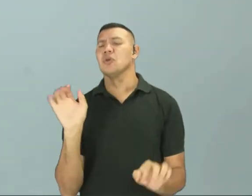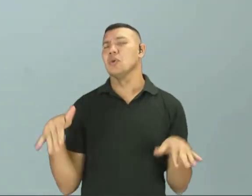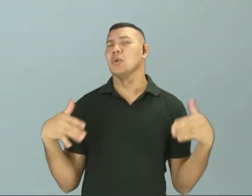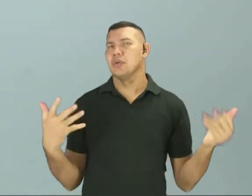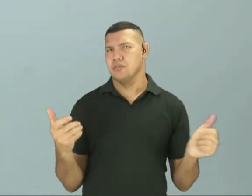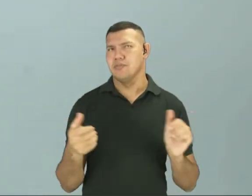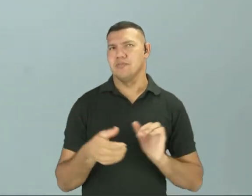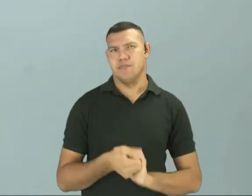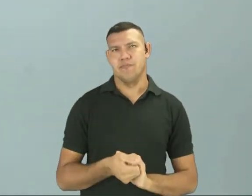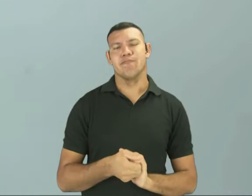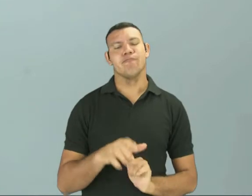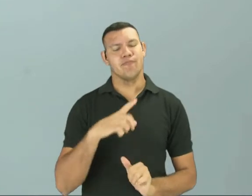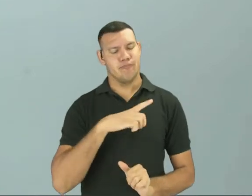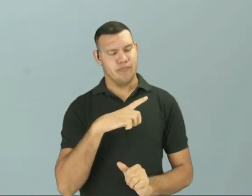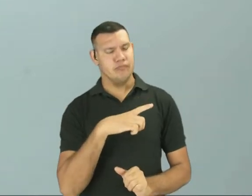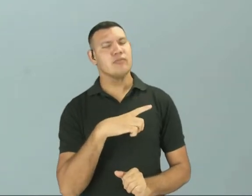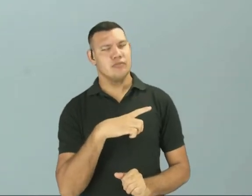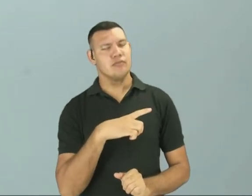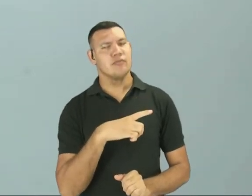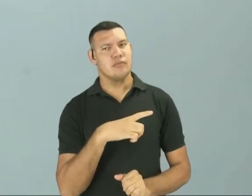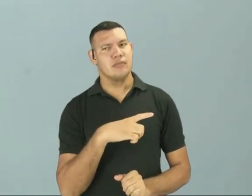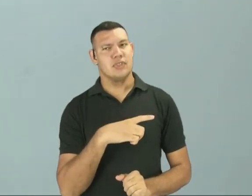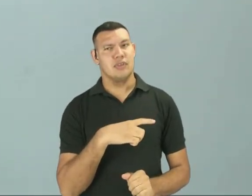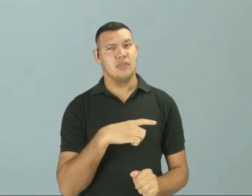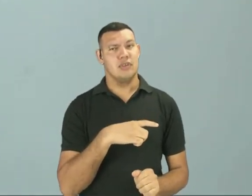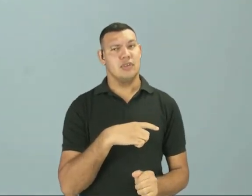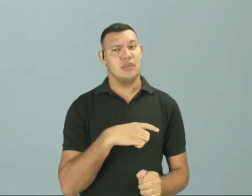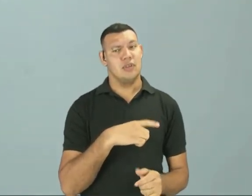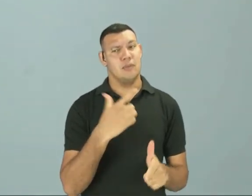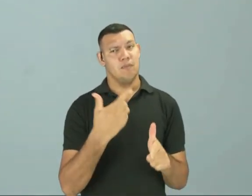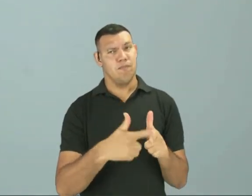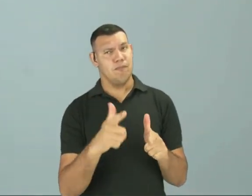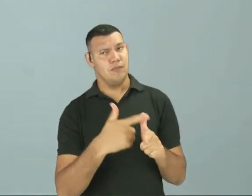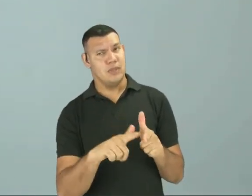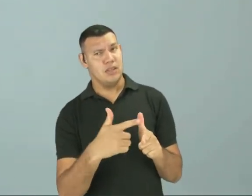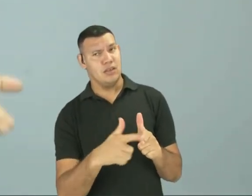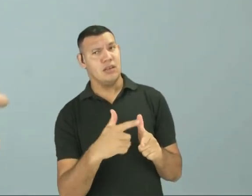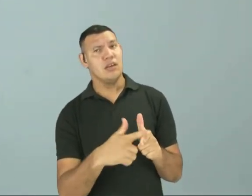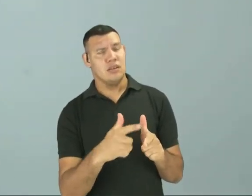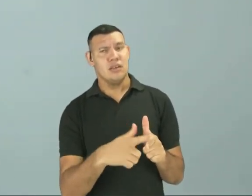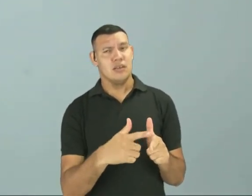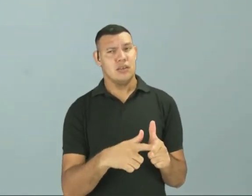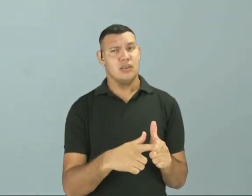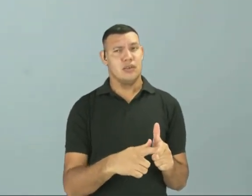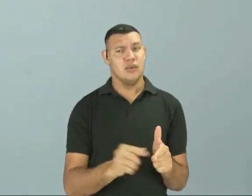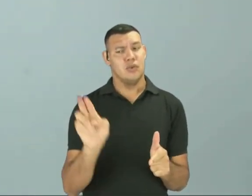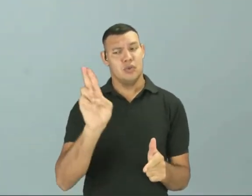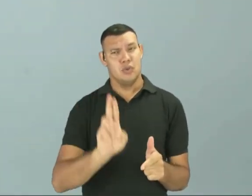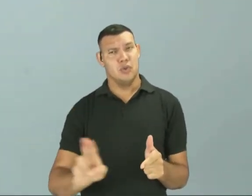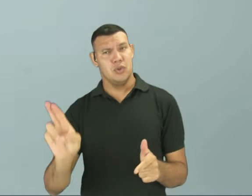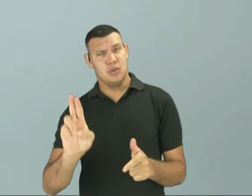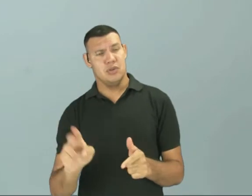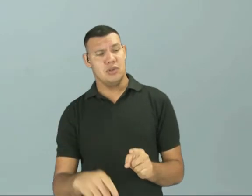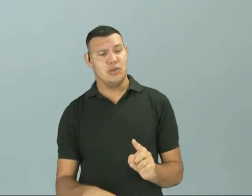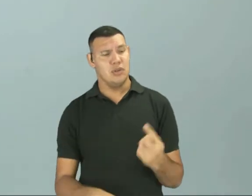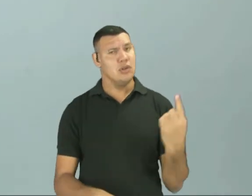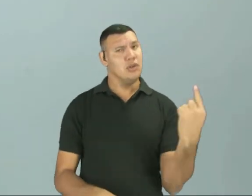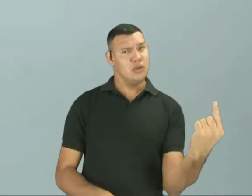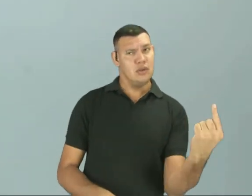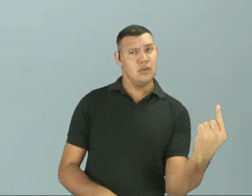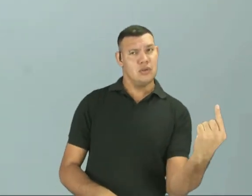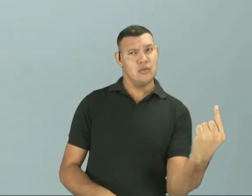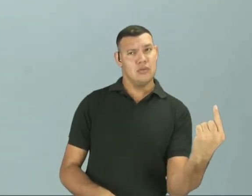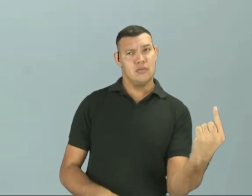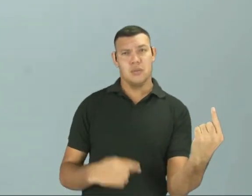ter situações que eu vou precisar usar o infinitivo e vai ter situações que eu vou poder usar os dois ao mesmo tempo, tá bom? Vamos estar